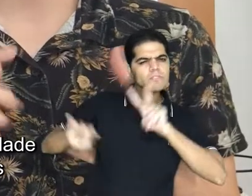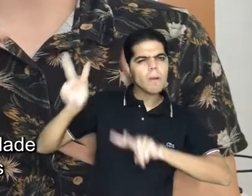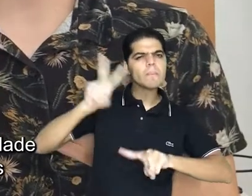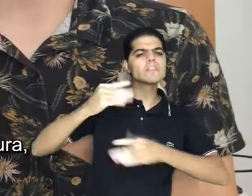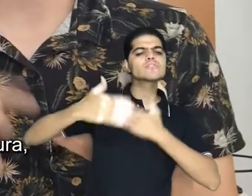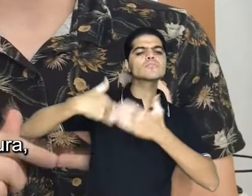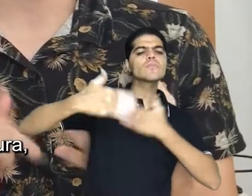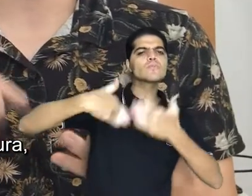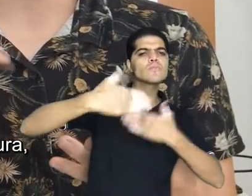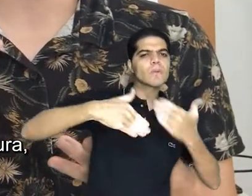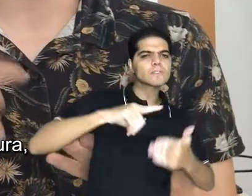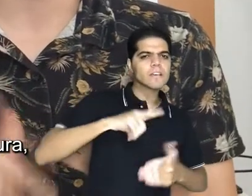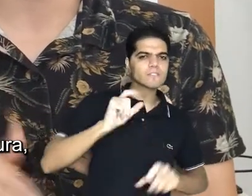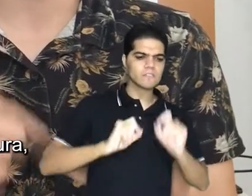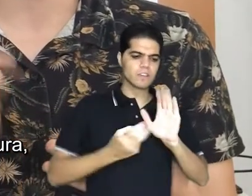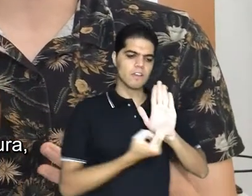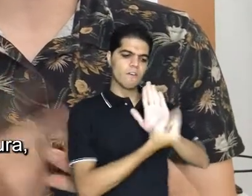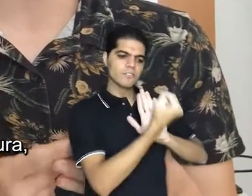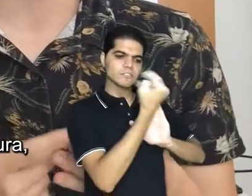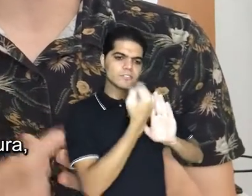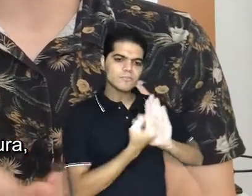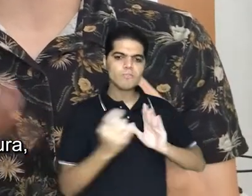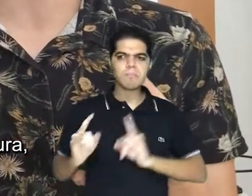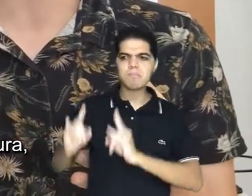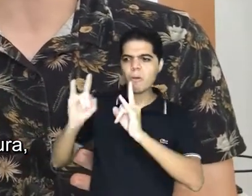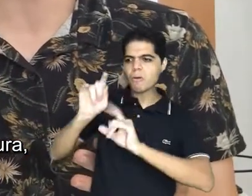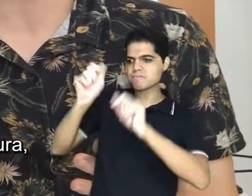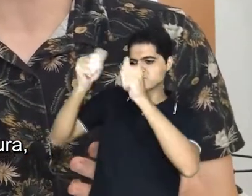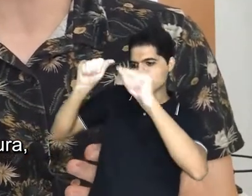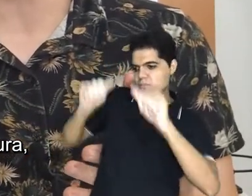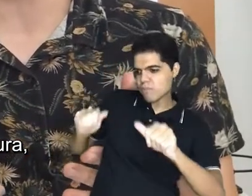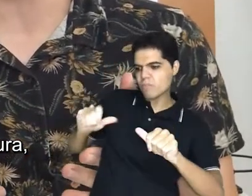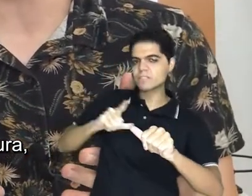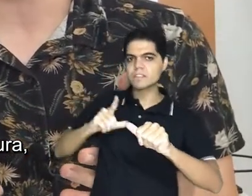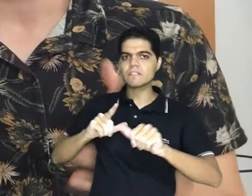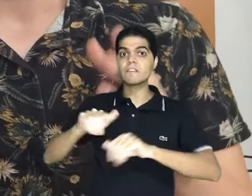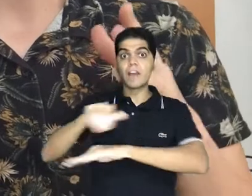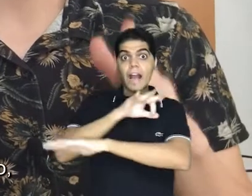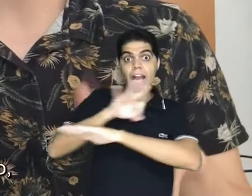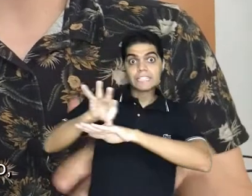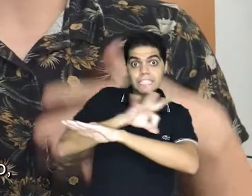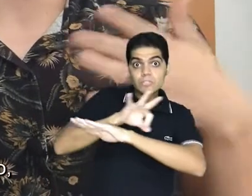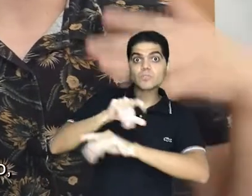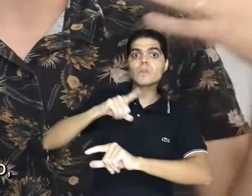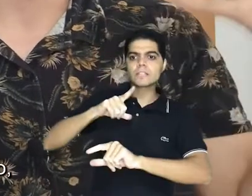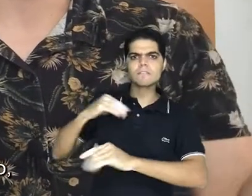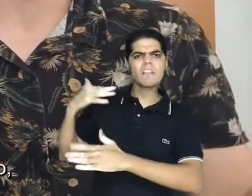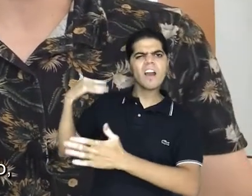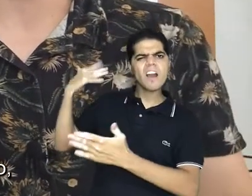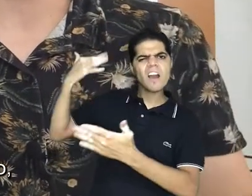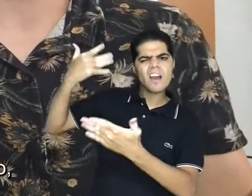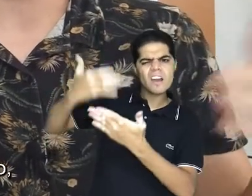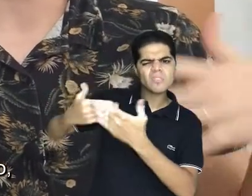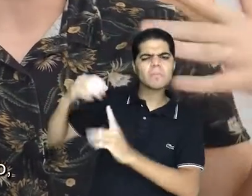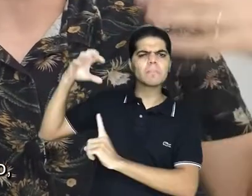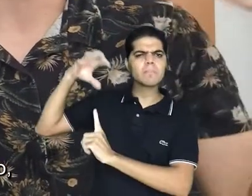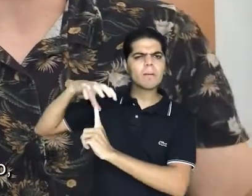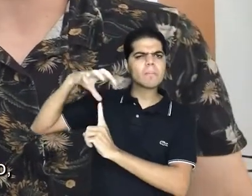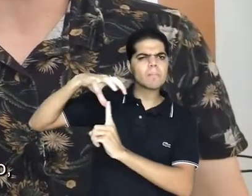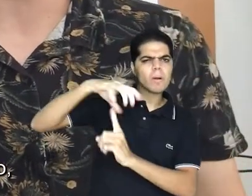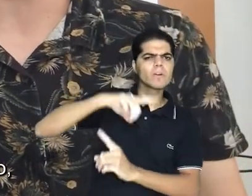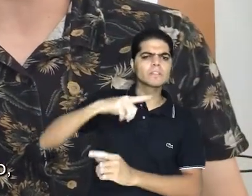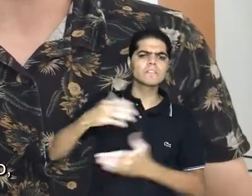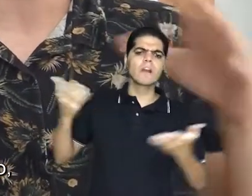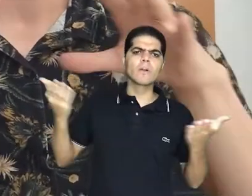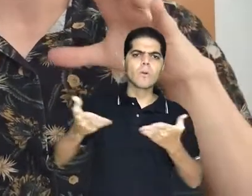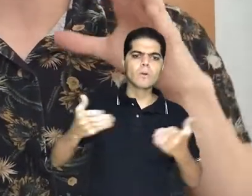foram usados pinturas esculturas e até arquitetura desde o período imperial até o período pós Imperial